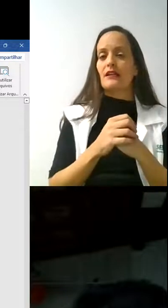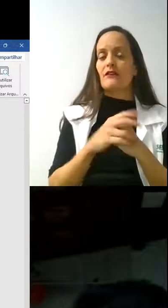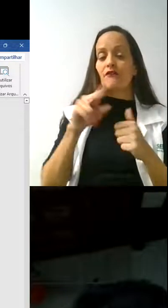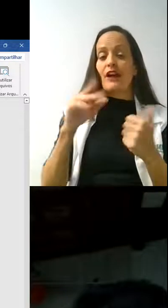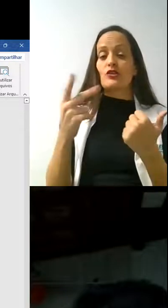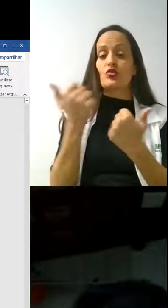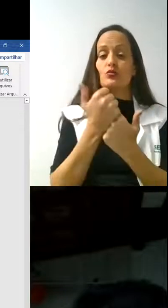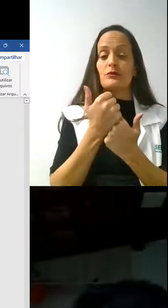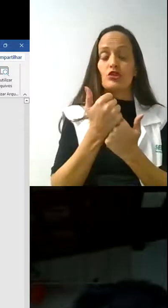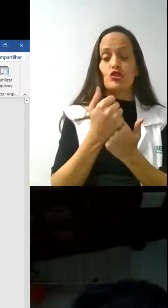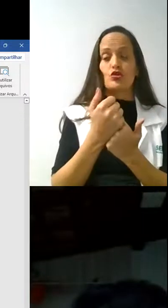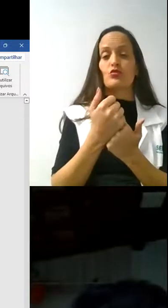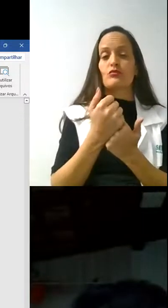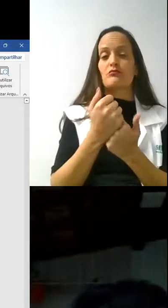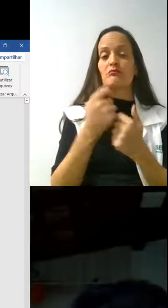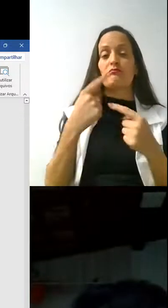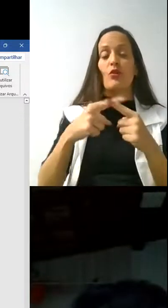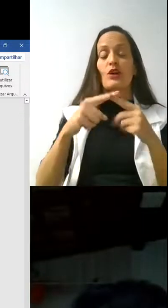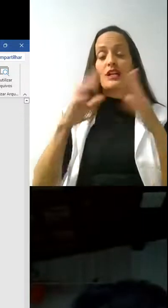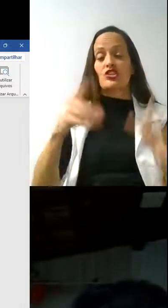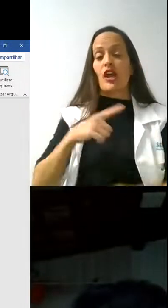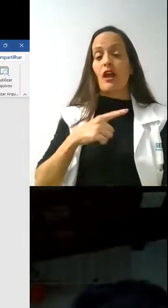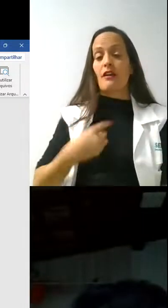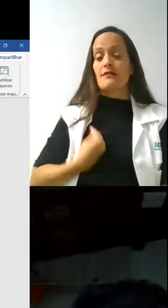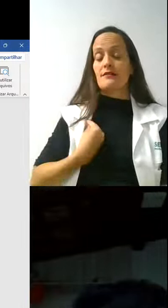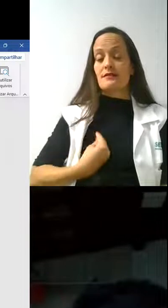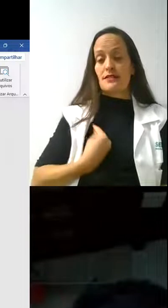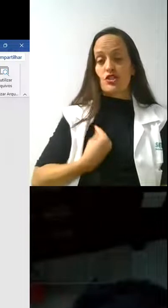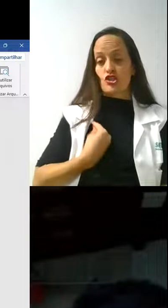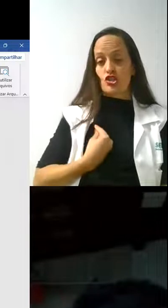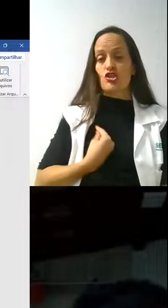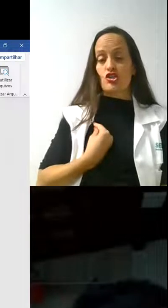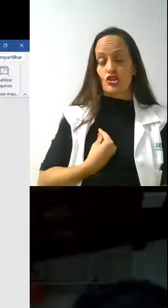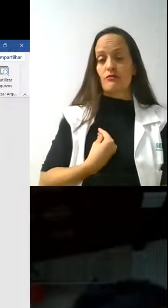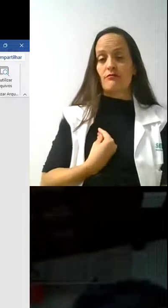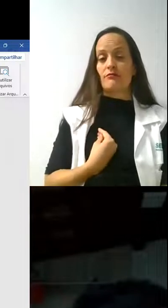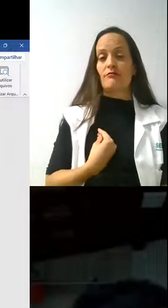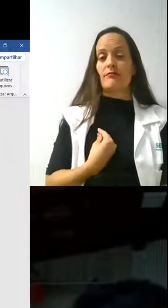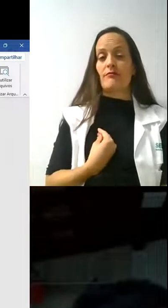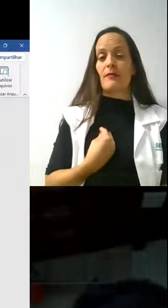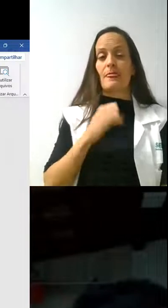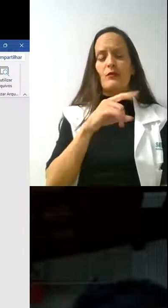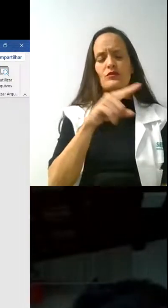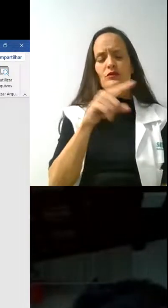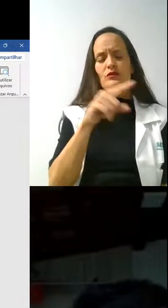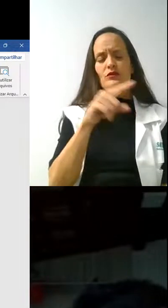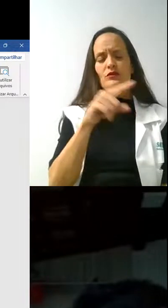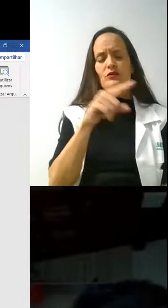substituído. Por quê? Porque ele já existe, né? É o cadastrado. Então, quando vocês verem essa expressão aqui, ó,